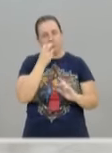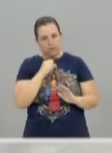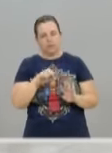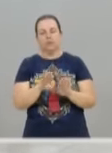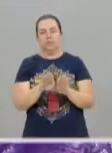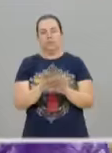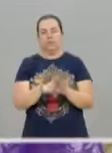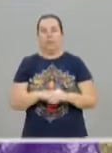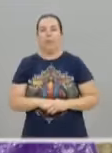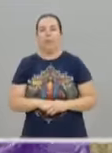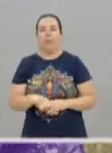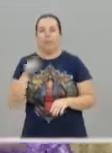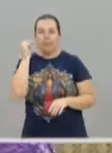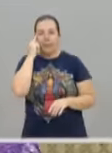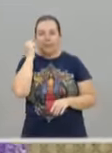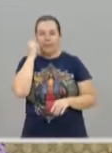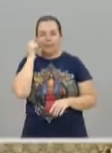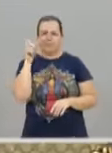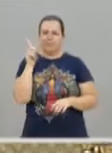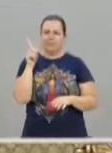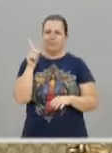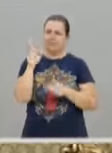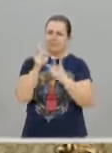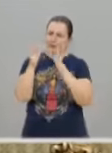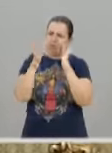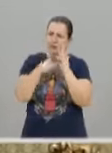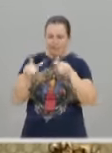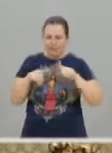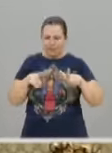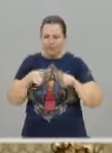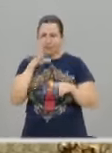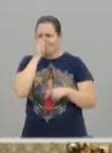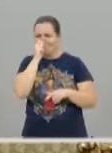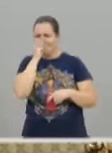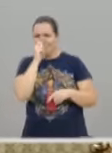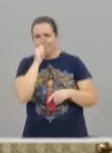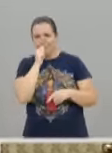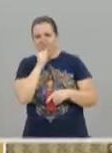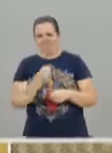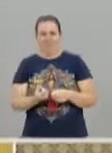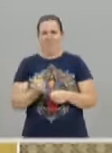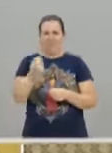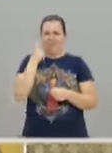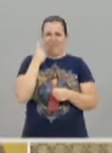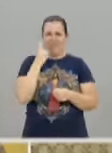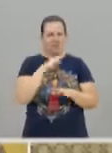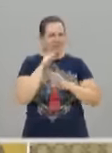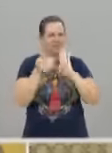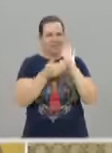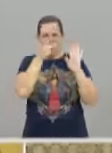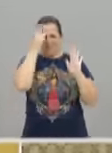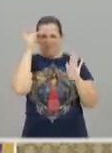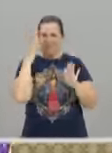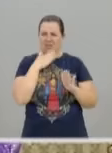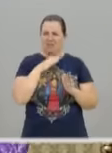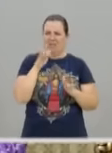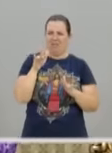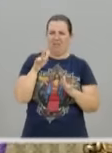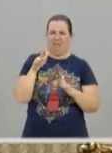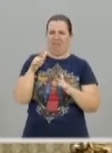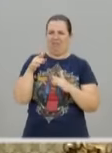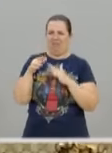imagina Jesus trabalhar no sábado era um motivo de escândalo ele era judeu não esqueçamos